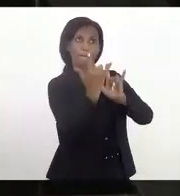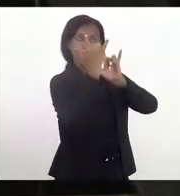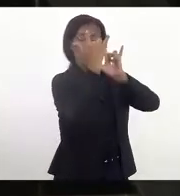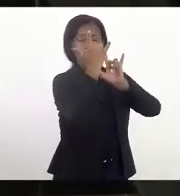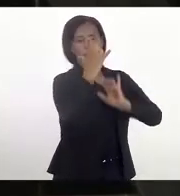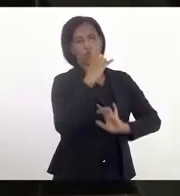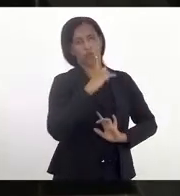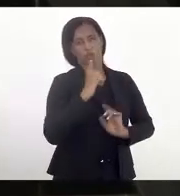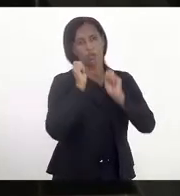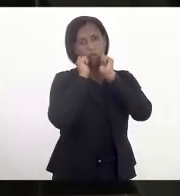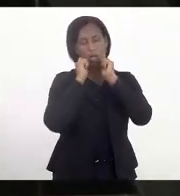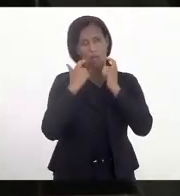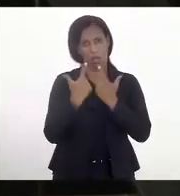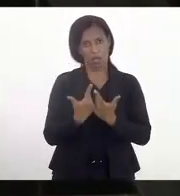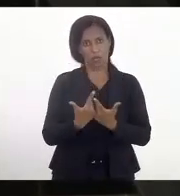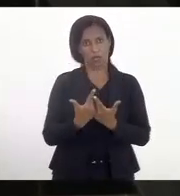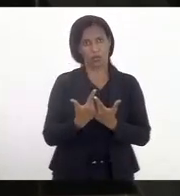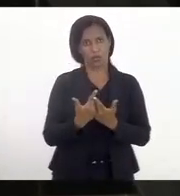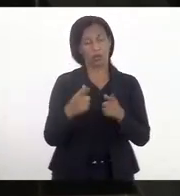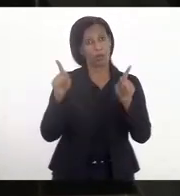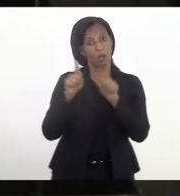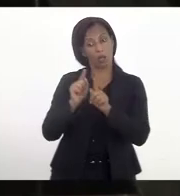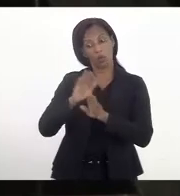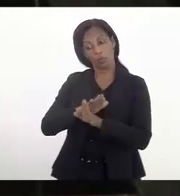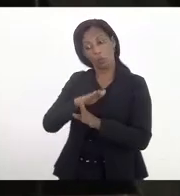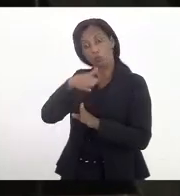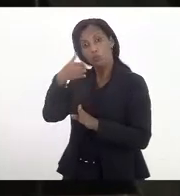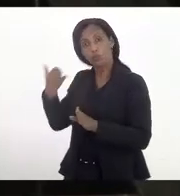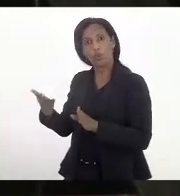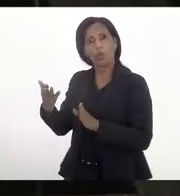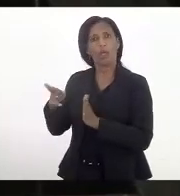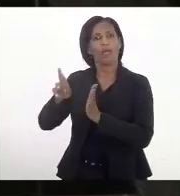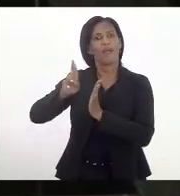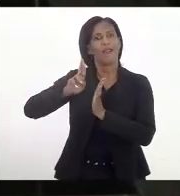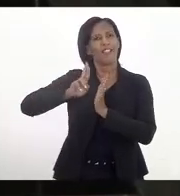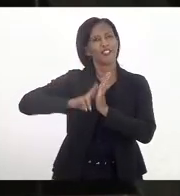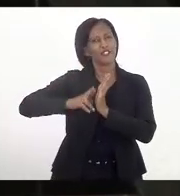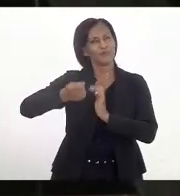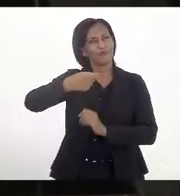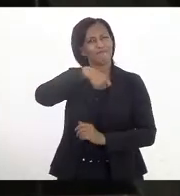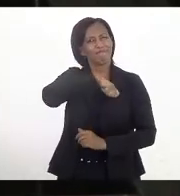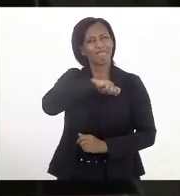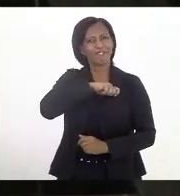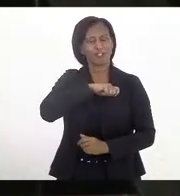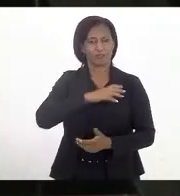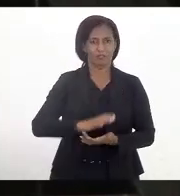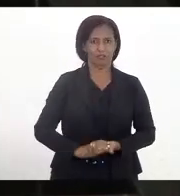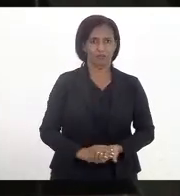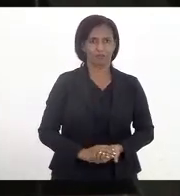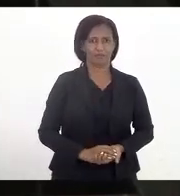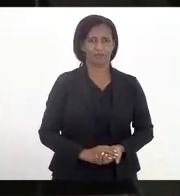alerj outra coisa Esse é o regime de recuperação fiscal